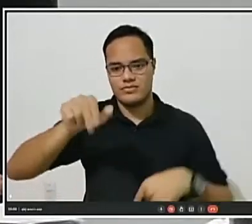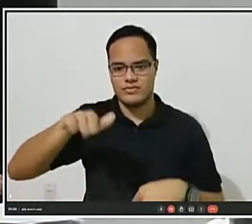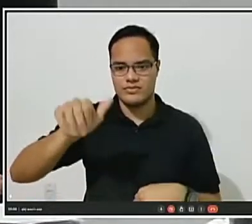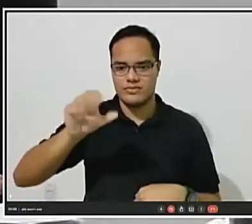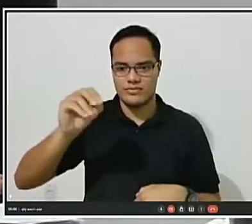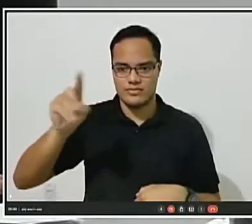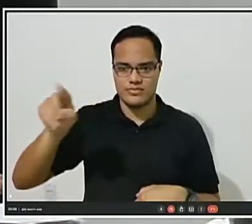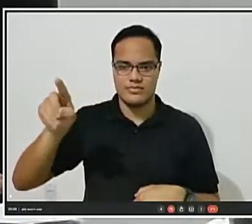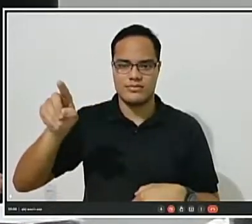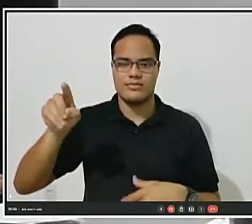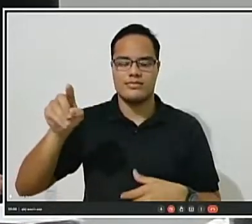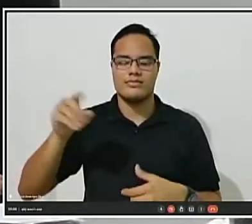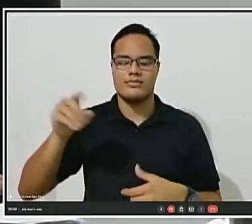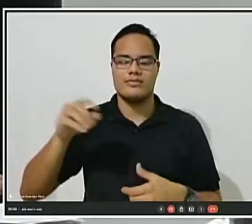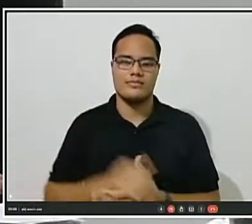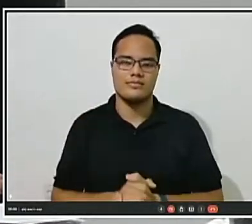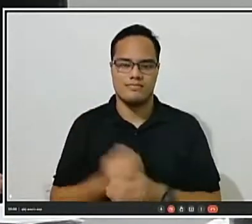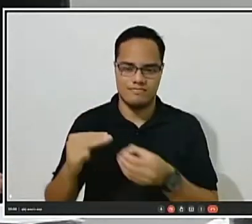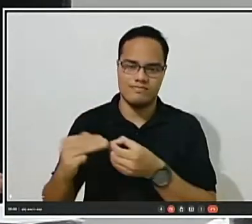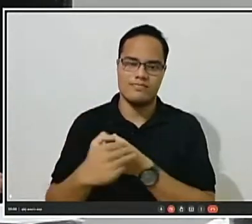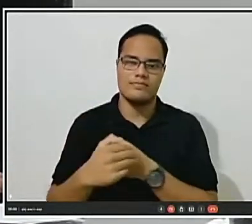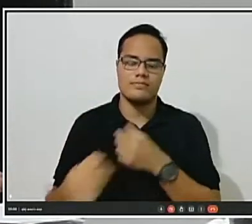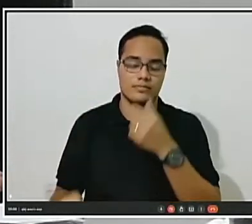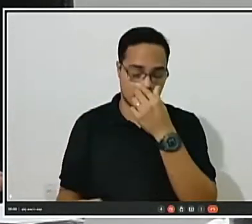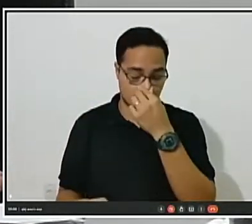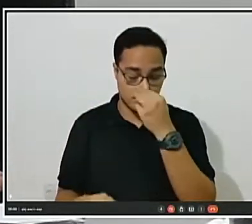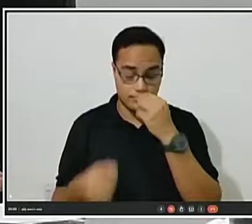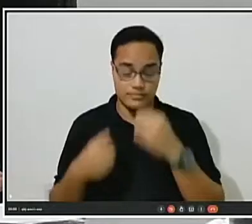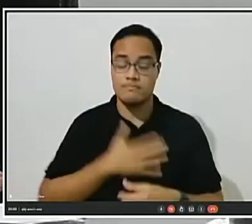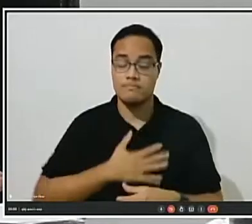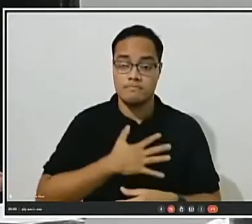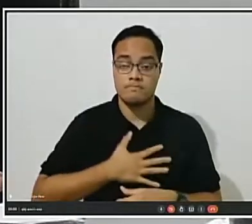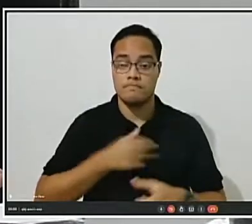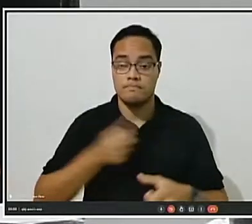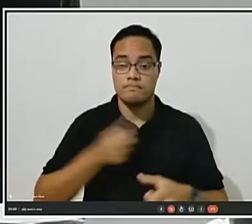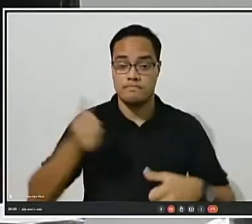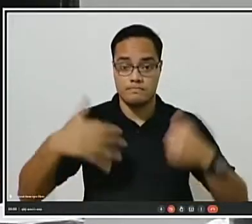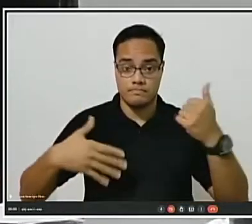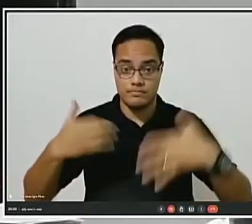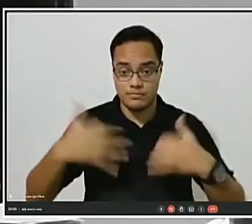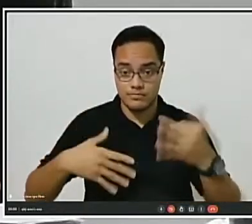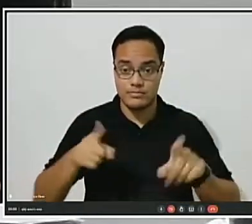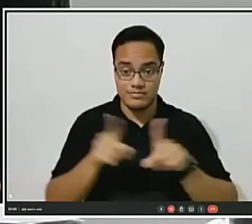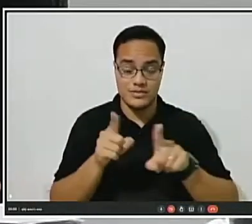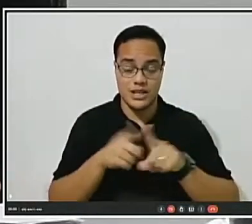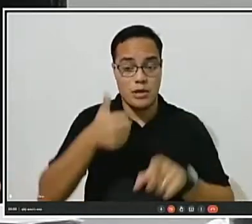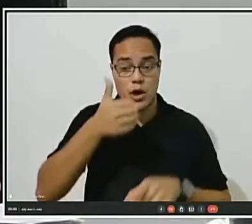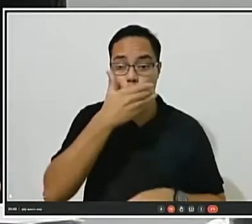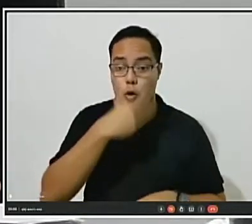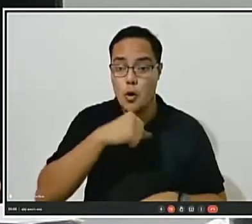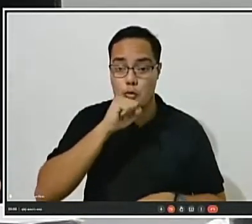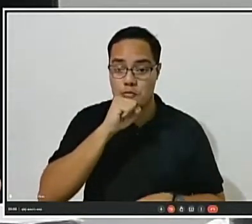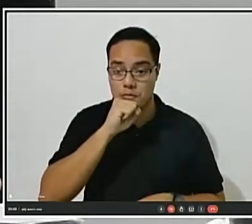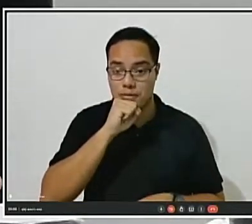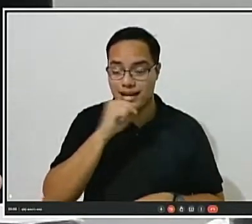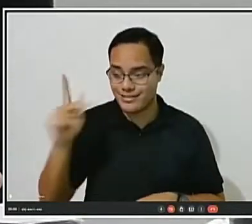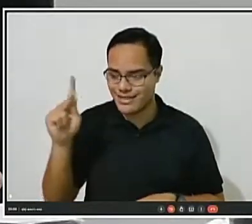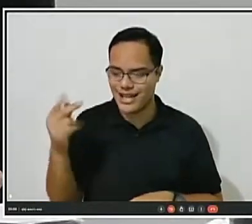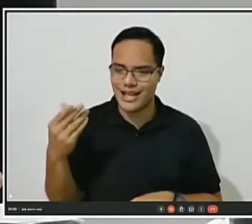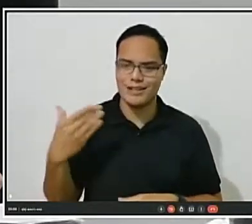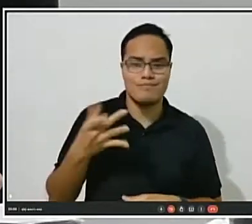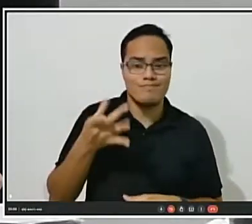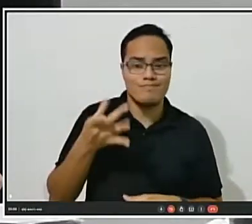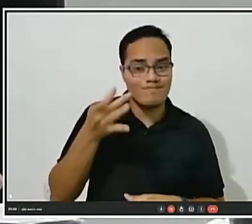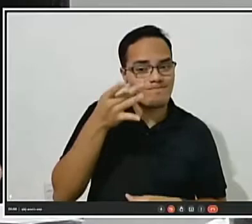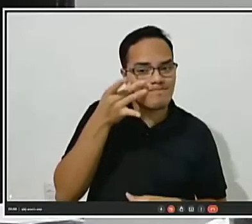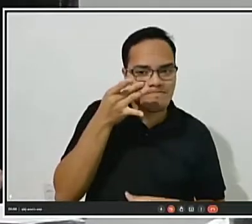Vitória. Gostaria de destacar aqui a presença do seu pai, do seu Benjamin, e